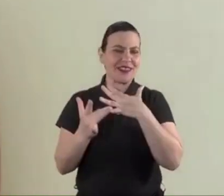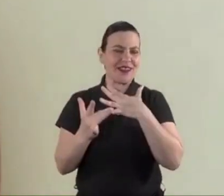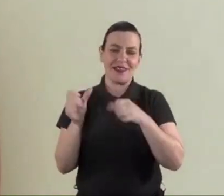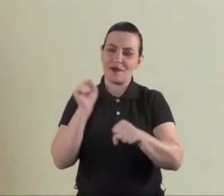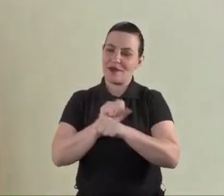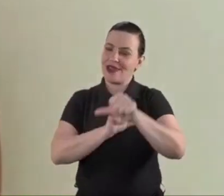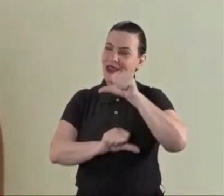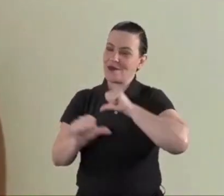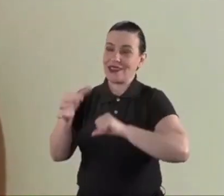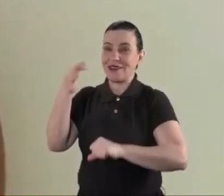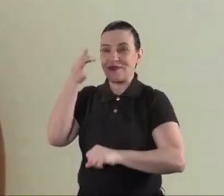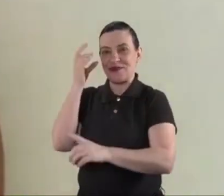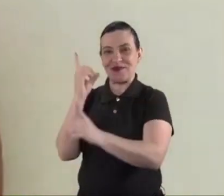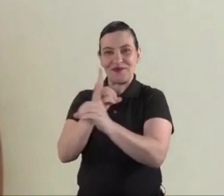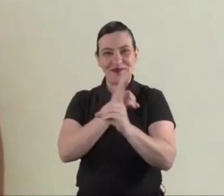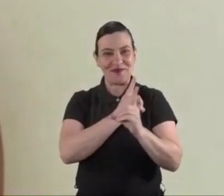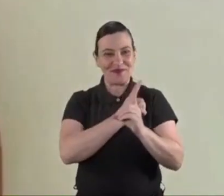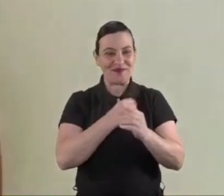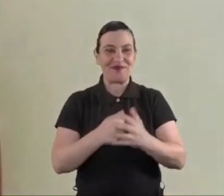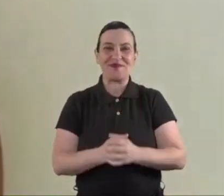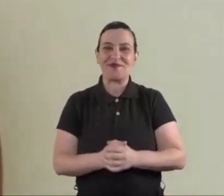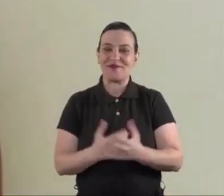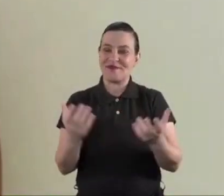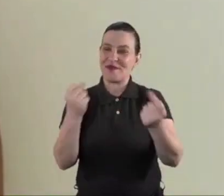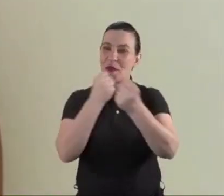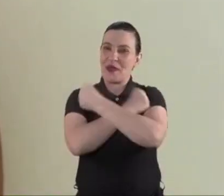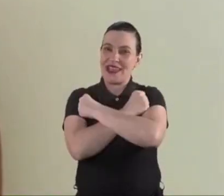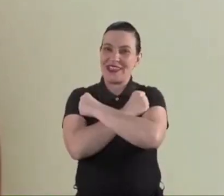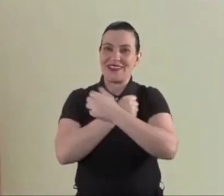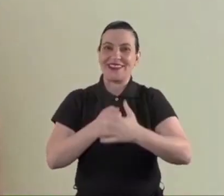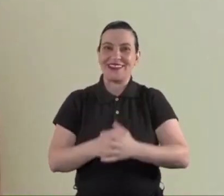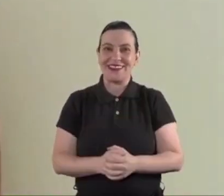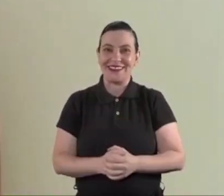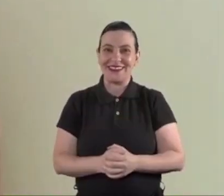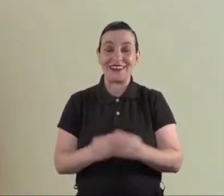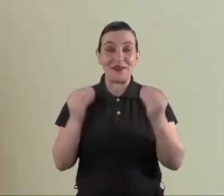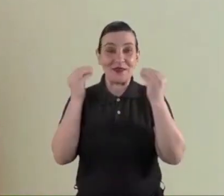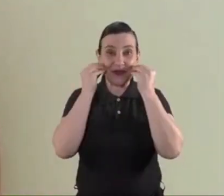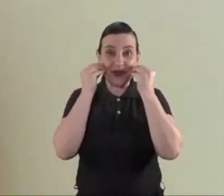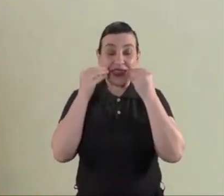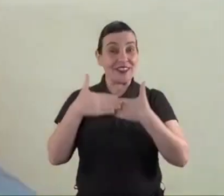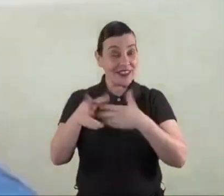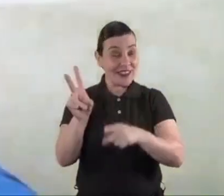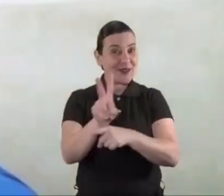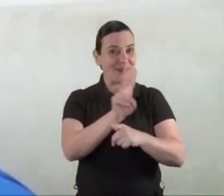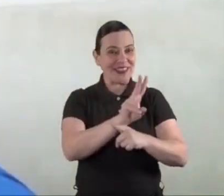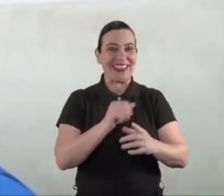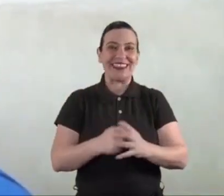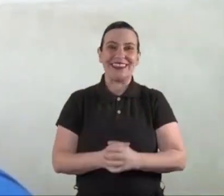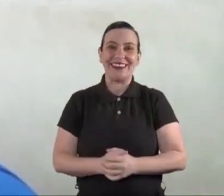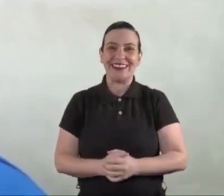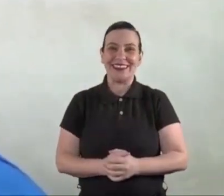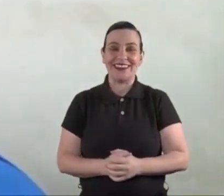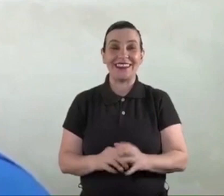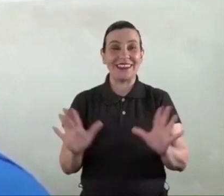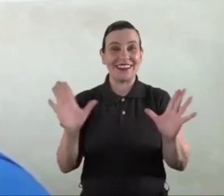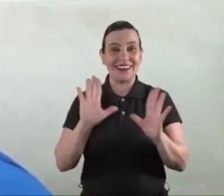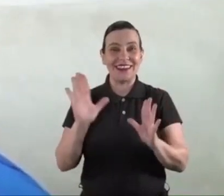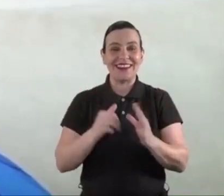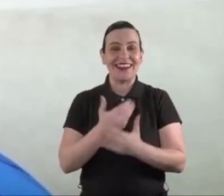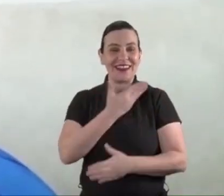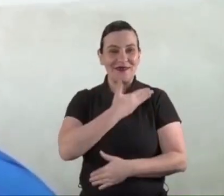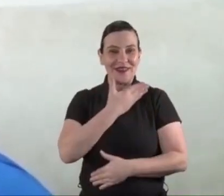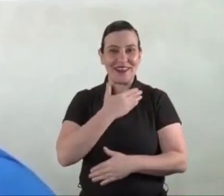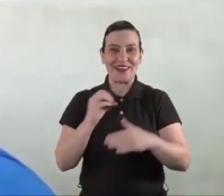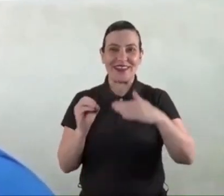e internet. Valeu, galera, é isso, um abraço, um grande beijo e se cuidem. Olá, meus amigos da dōTERRA, tudo